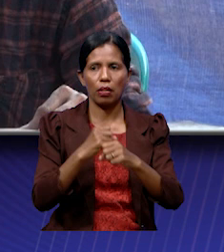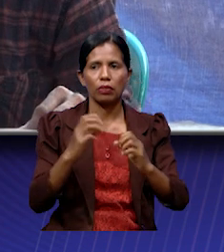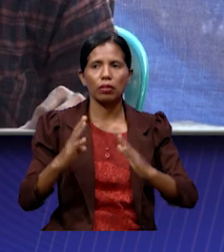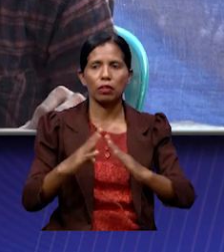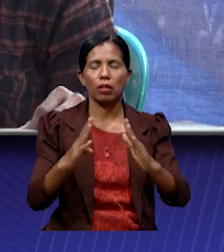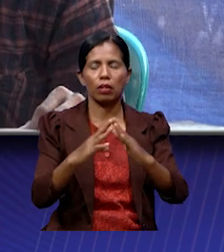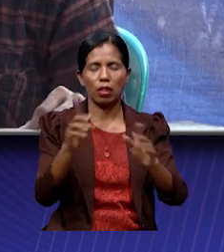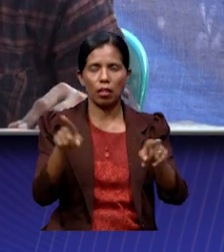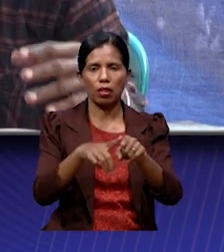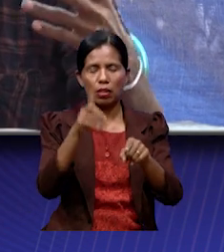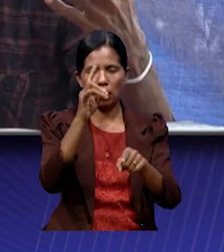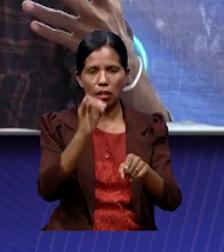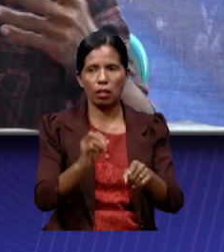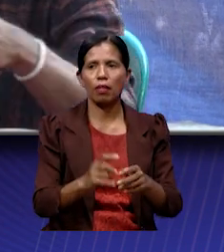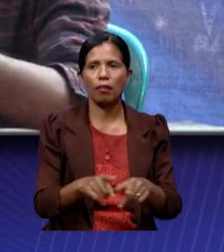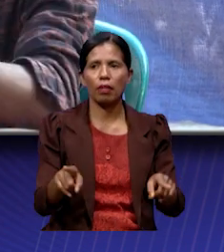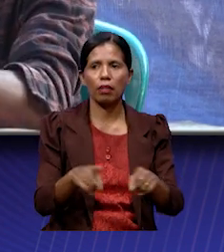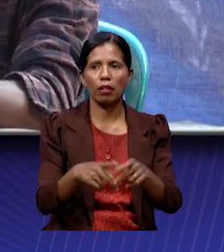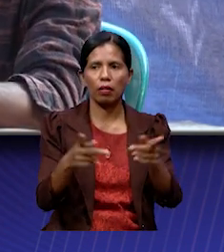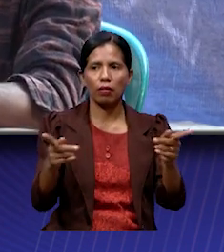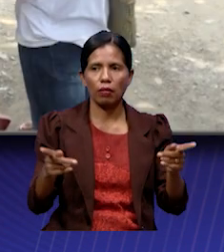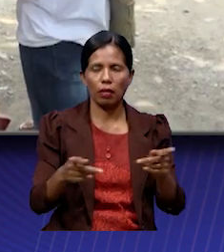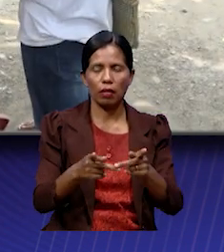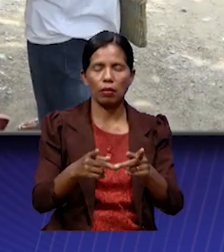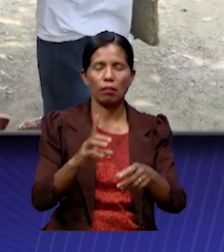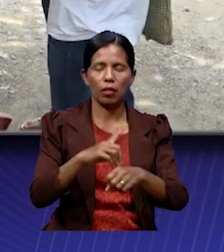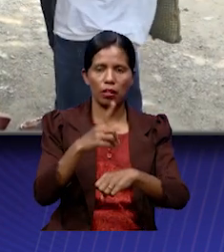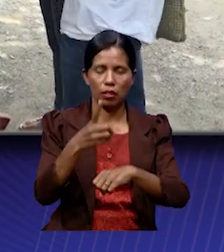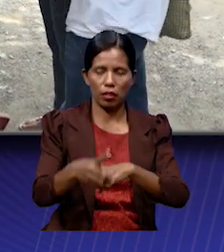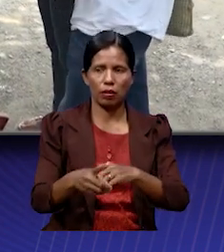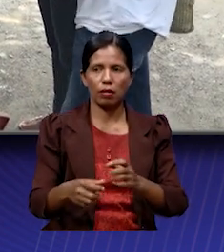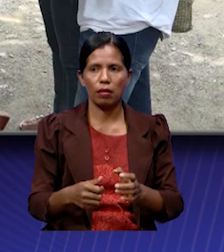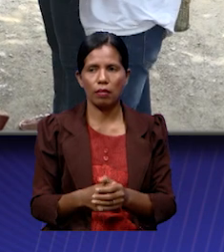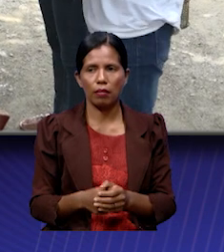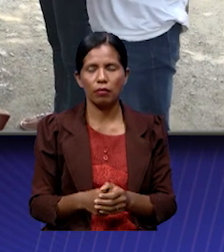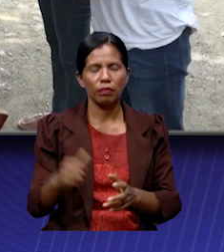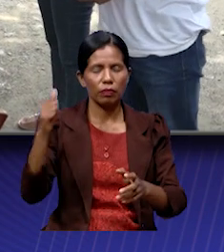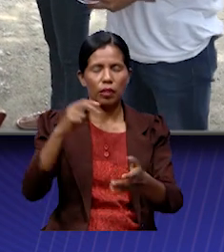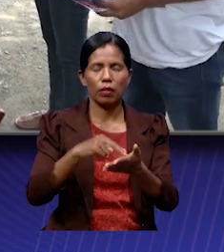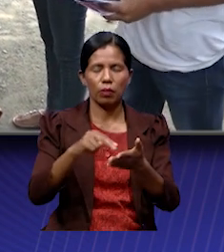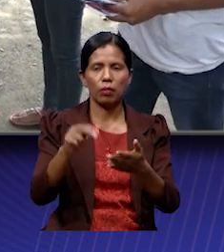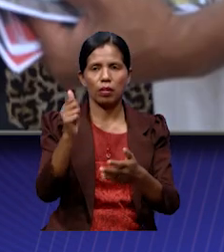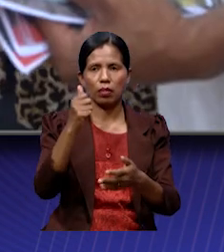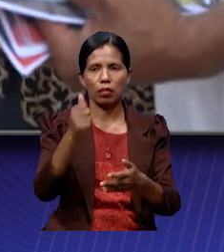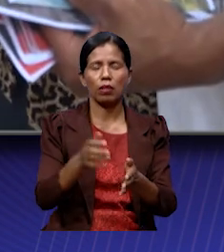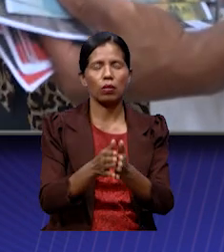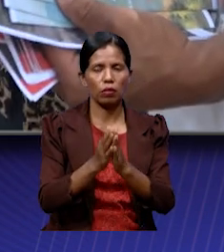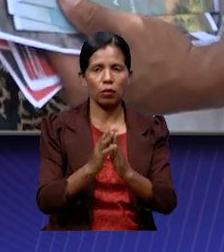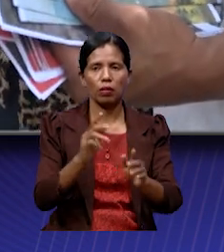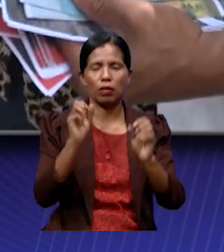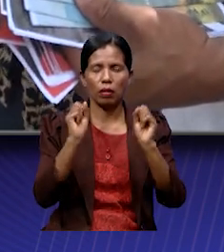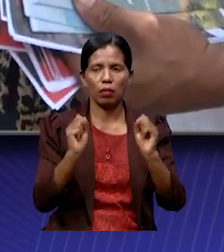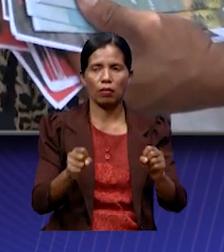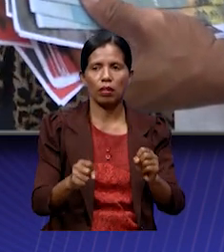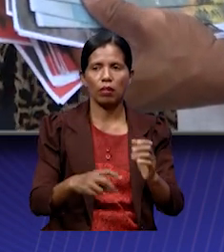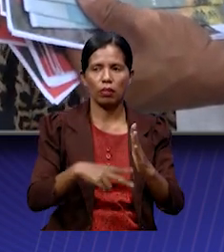ilini. Nebe sai fati ba ini basa. Candidato ho número sorteiro sanulo ne, huso ato bele